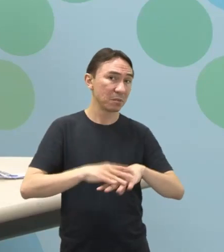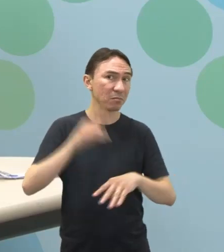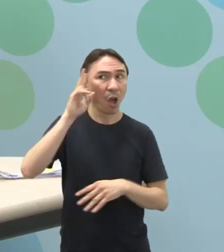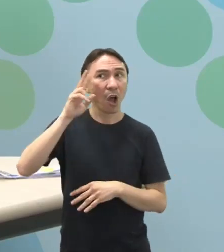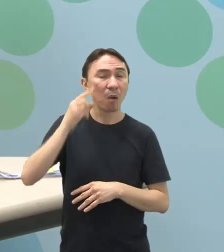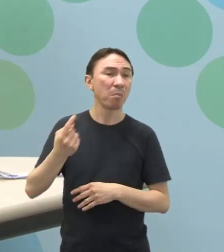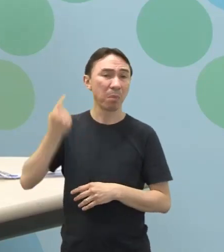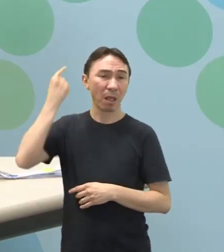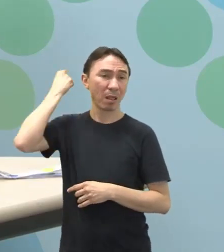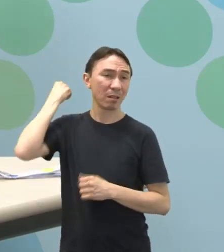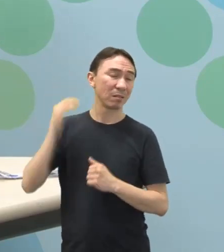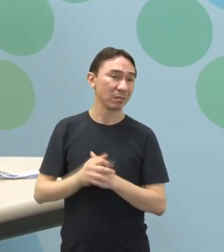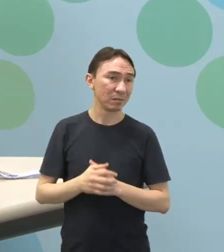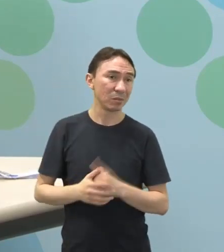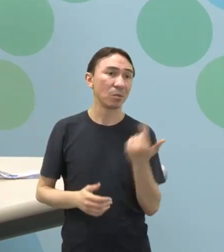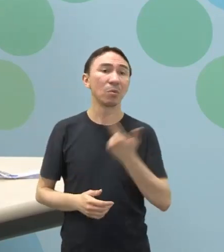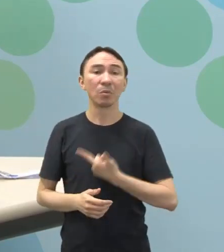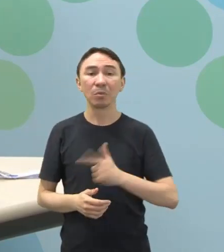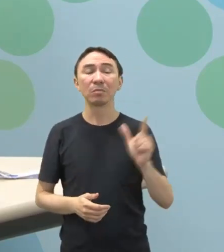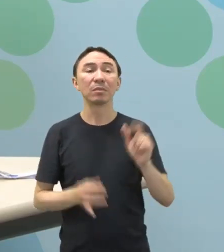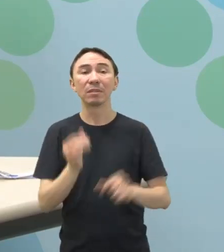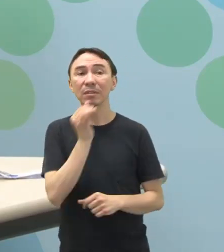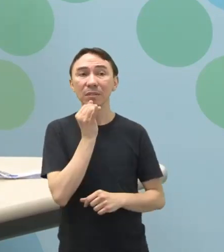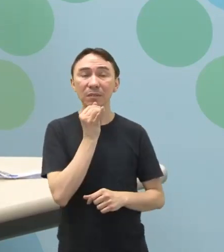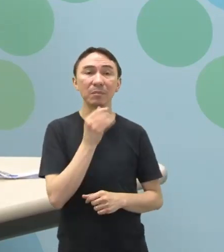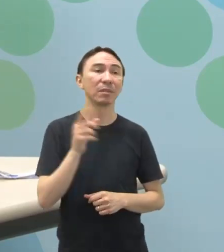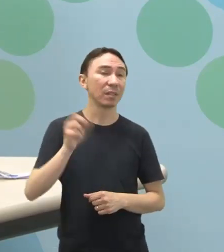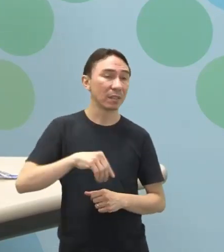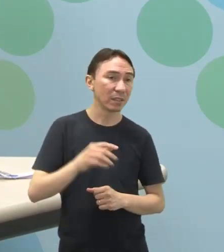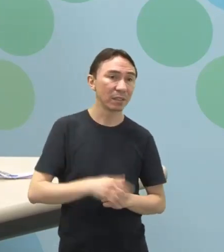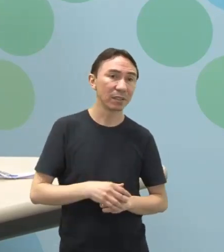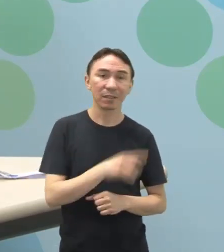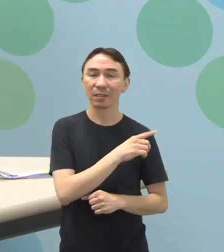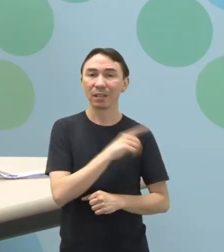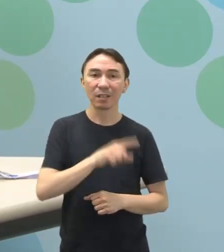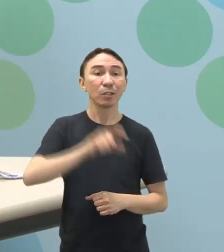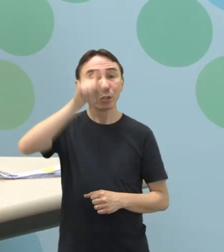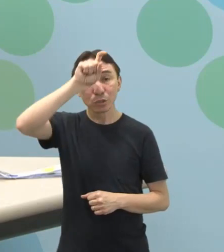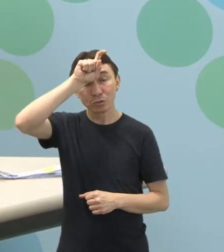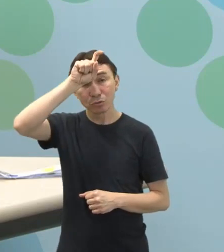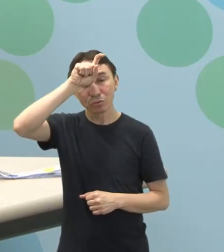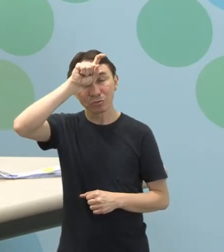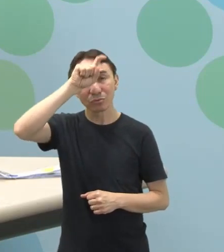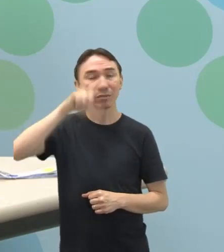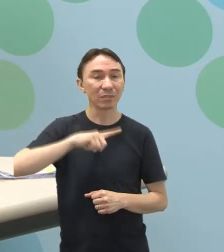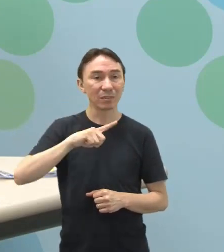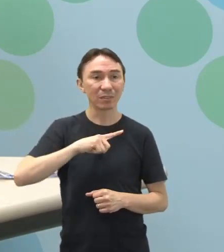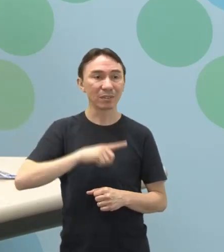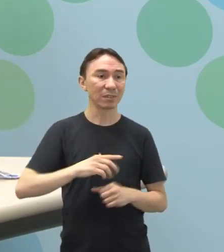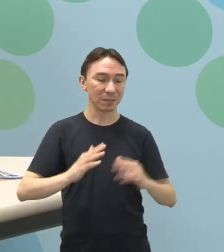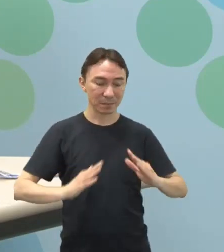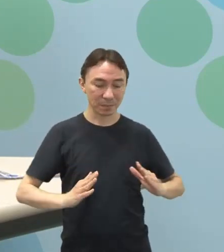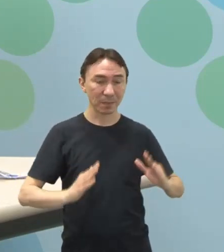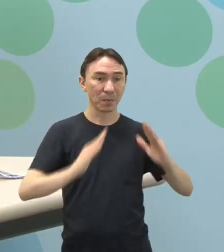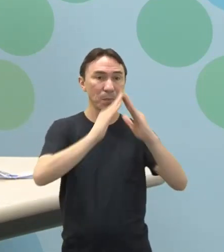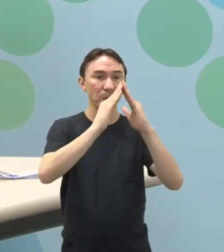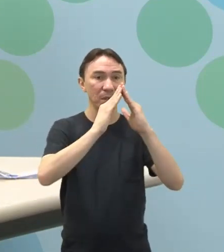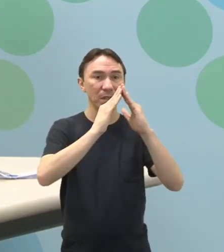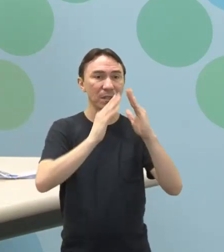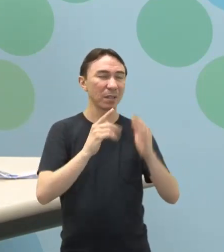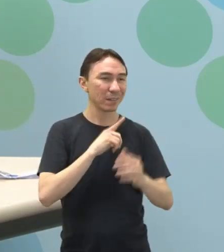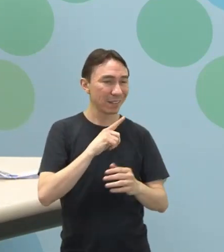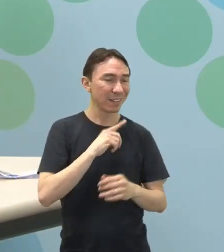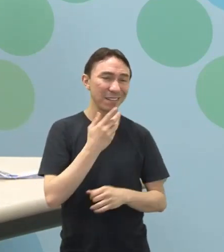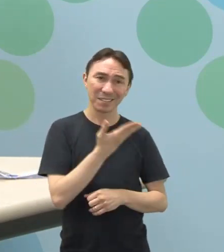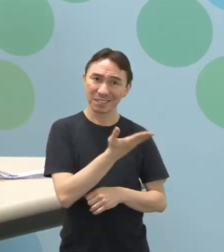pode ser as pirâmides do Egito né envolvendo história nem fim a todos aqueles que gostam de